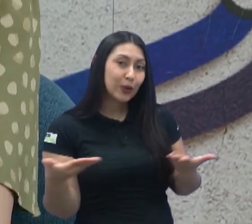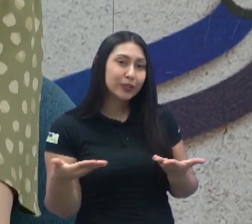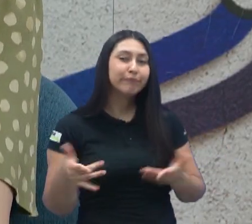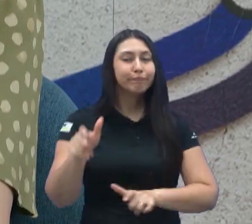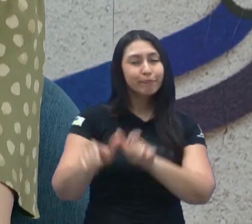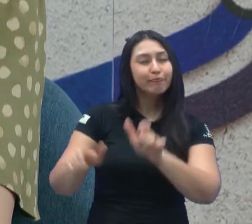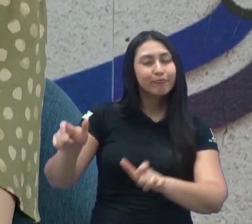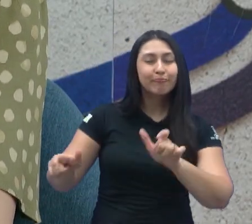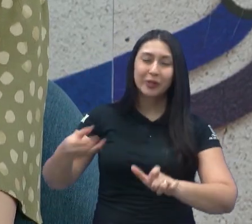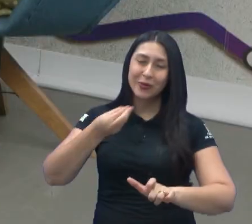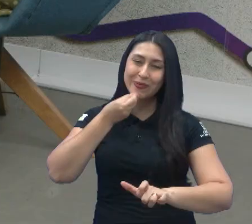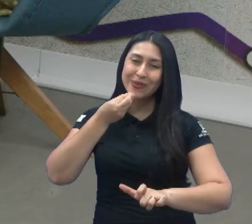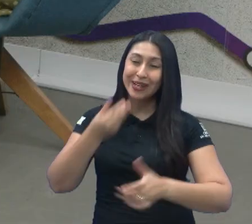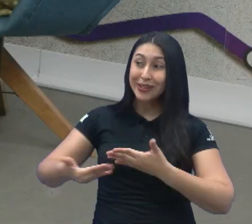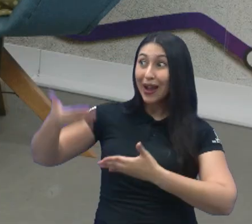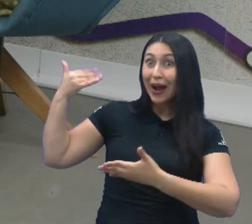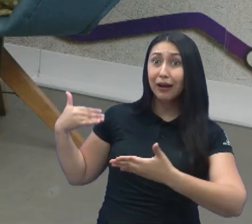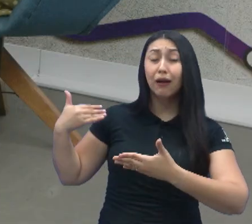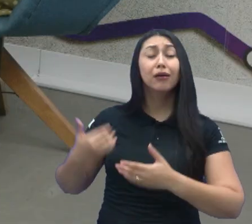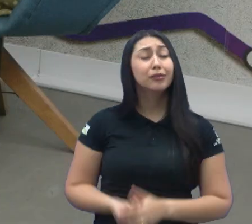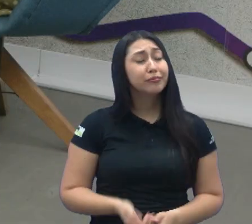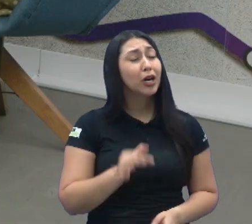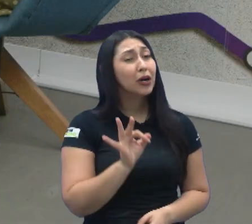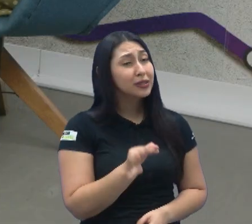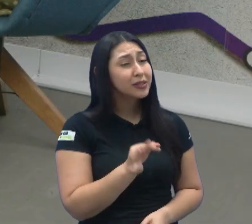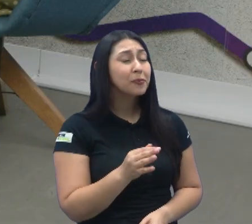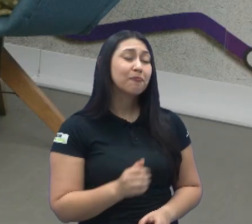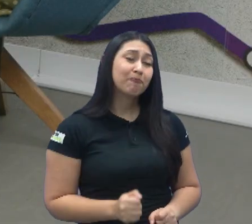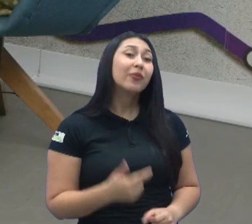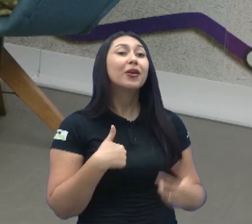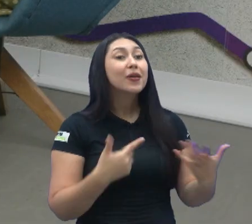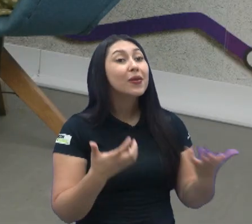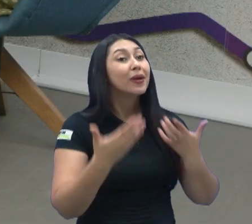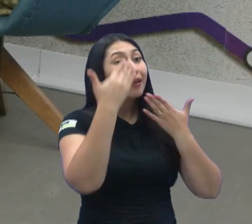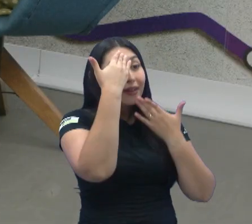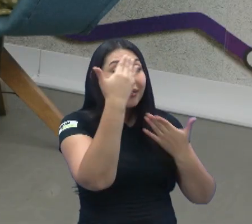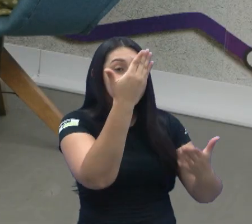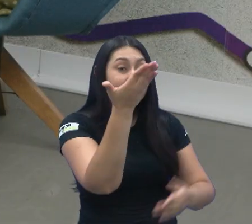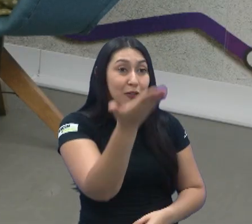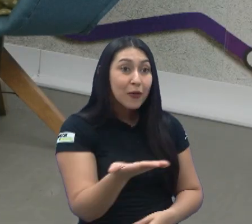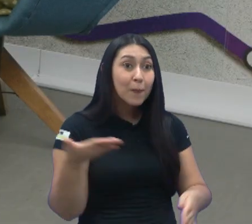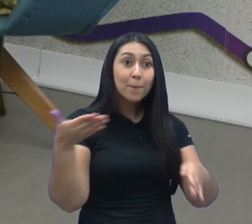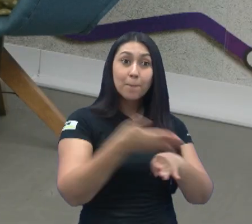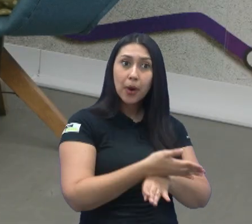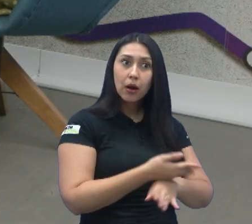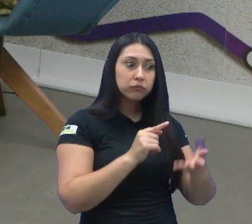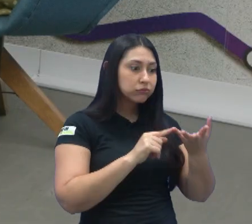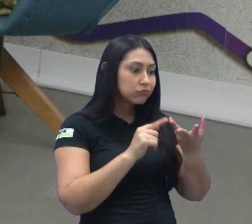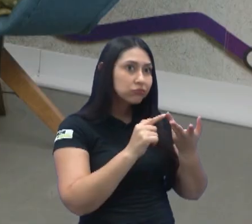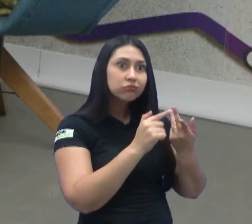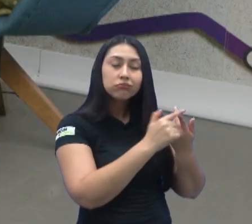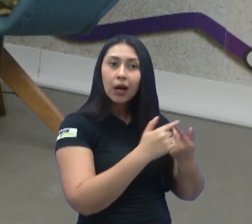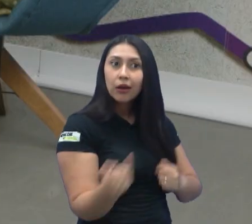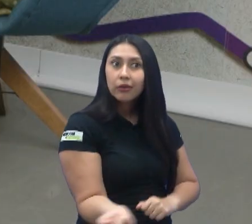esses caminhos para nós. Com certeza. Olha, eu quero muito agradecer aqui a sua participação, né? Você trouxe vários conhecimentos sobre